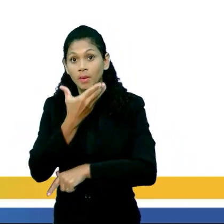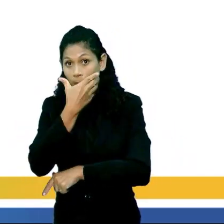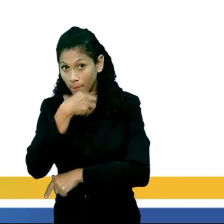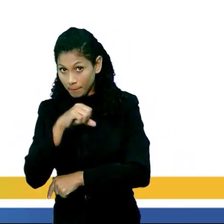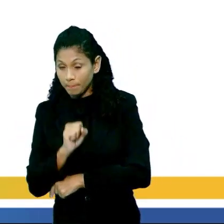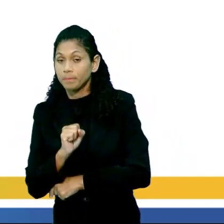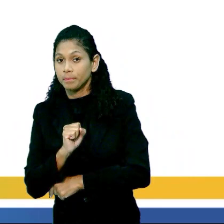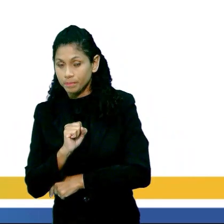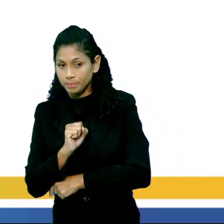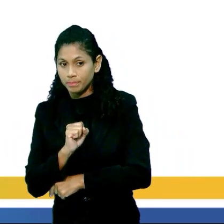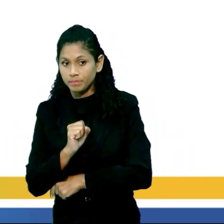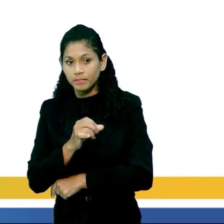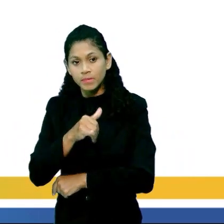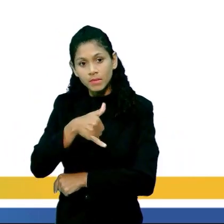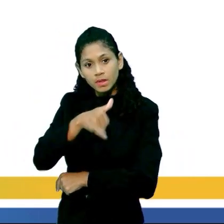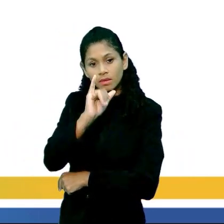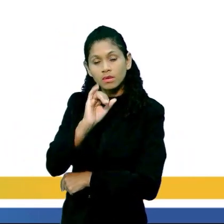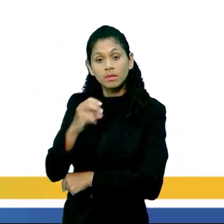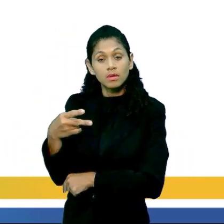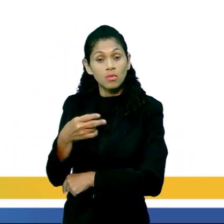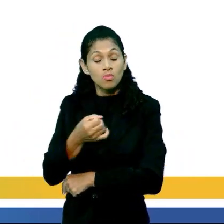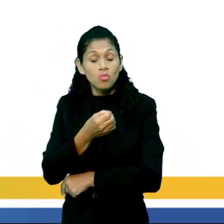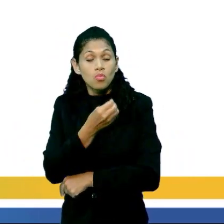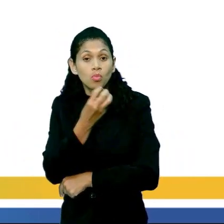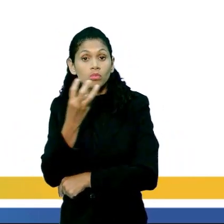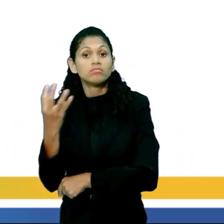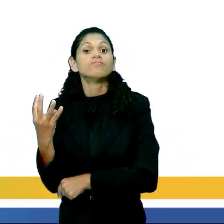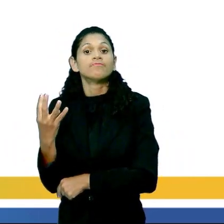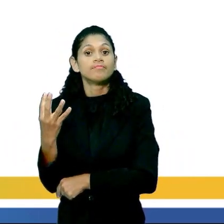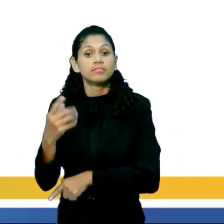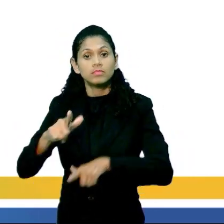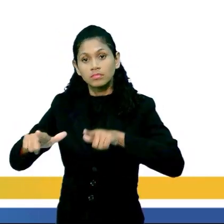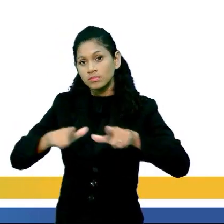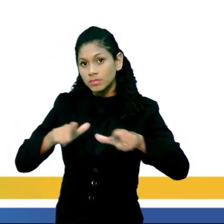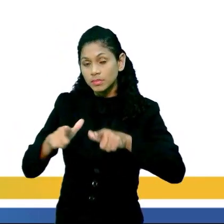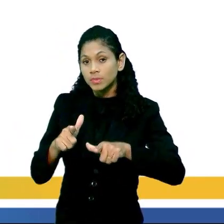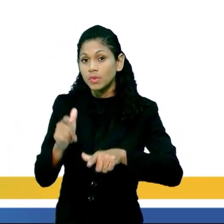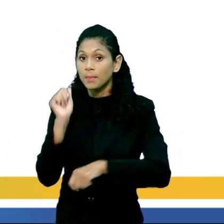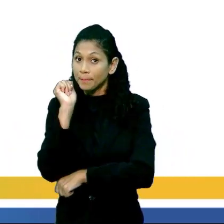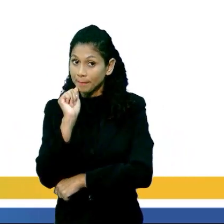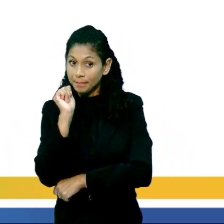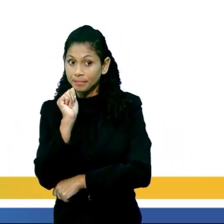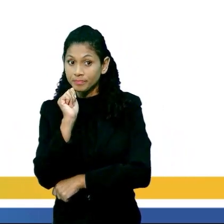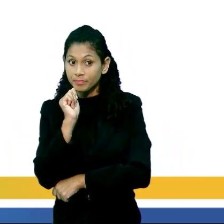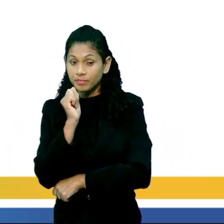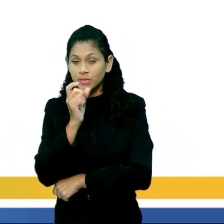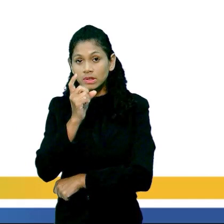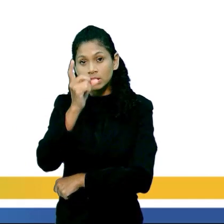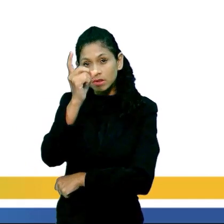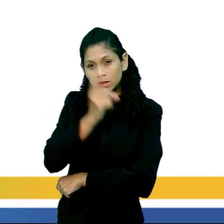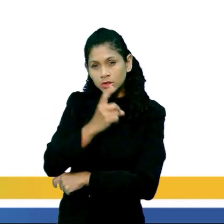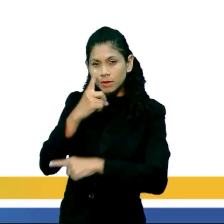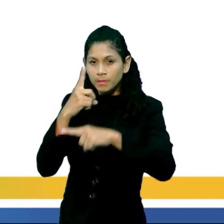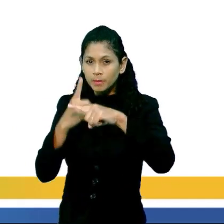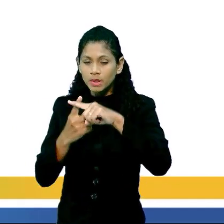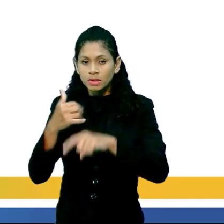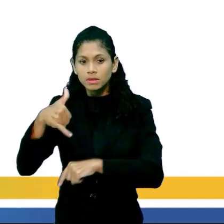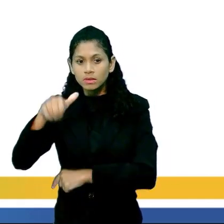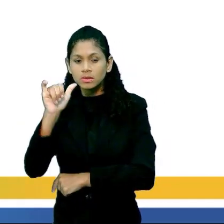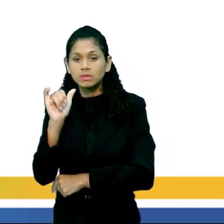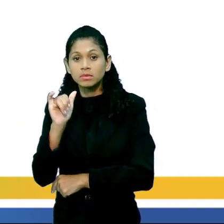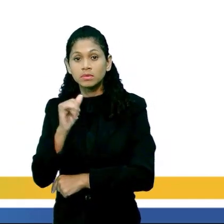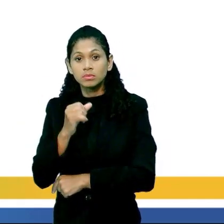O Y, quantidade de funcionárias, sexo feminino. E X mais Y é igual a quem?